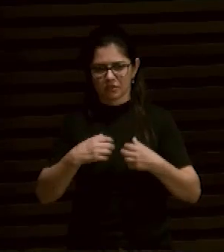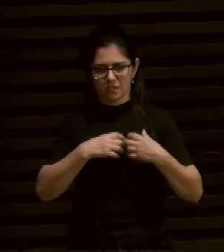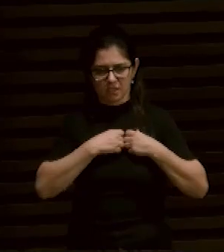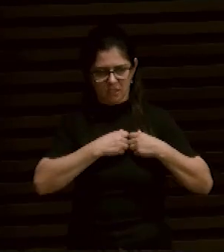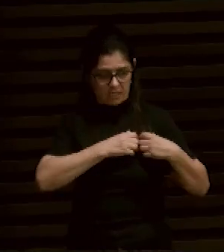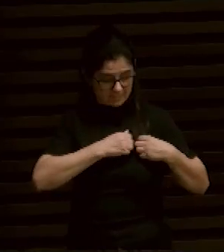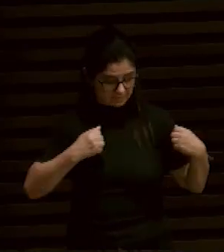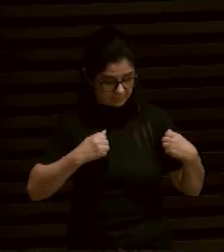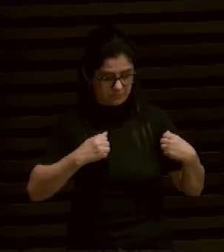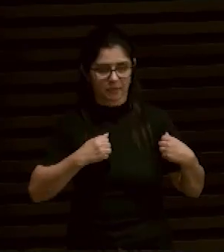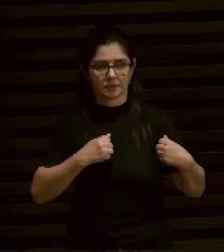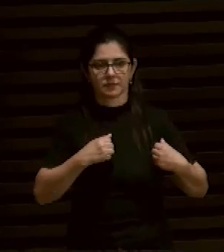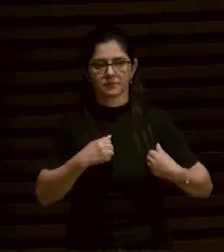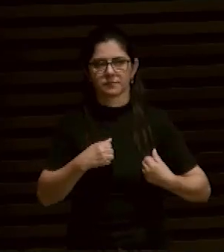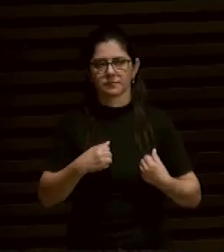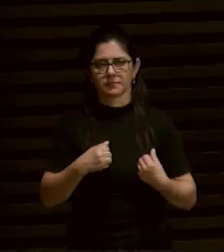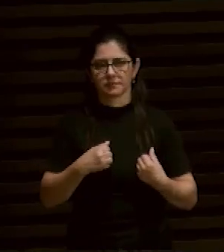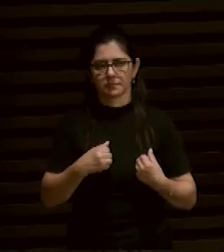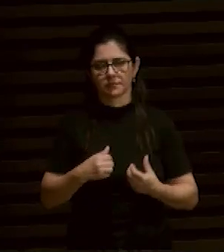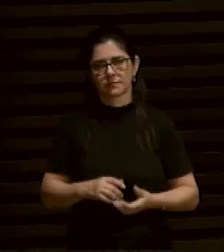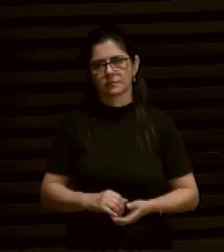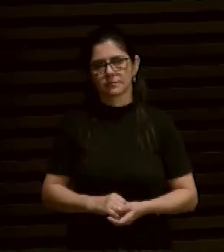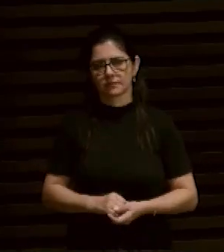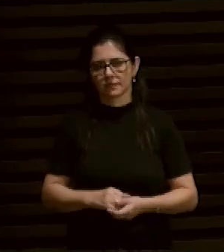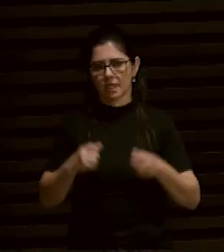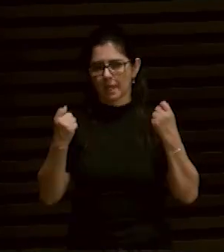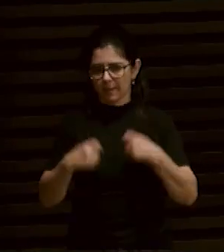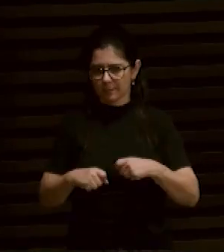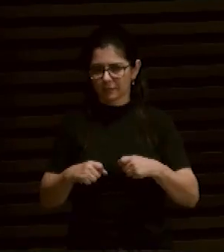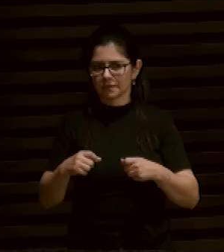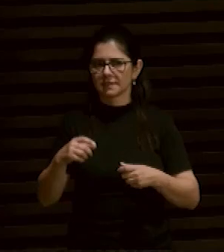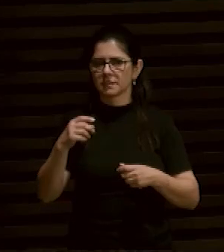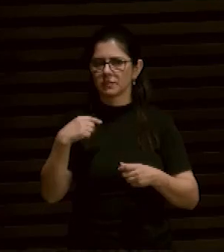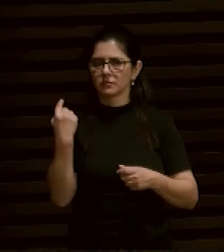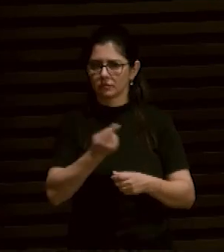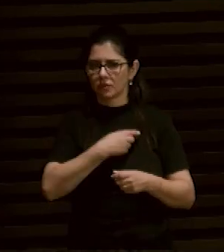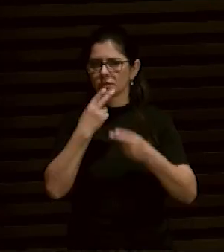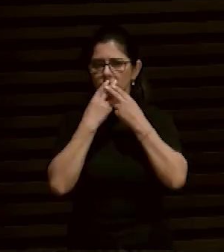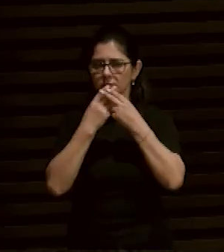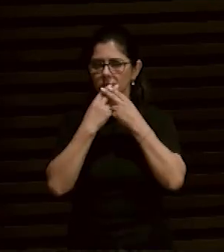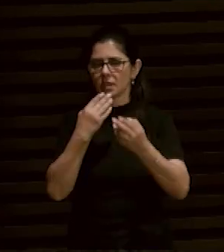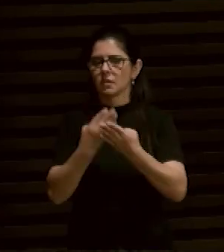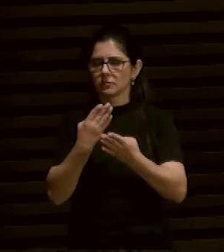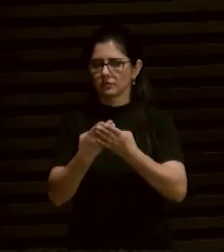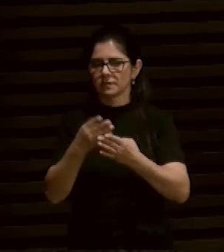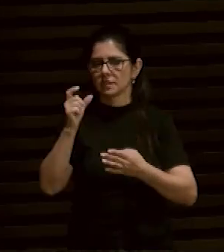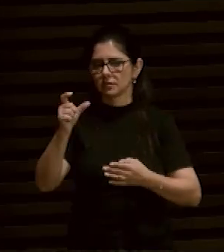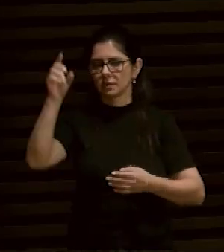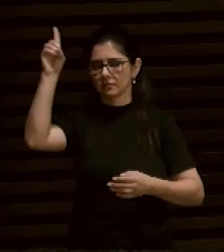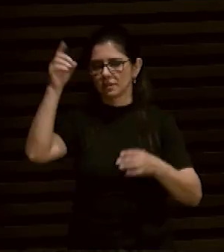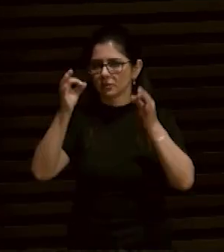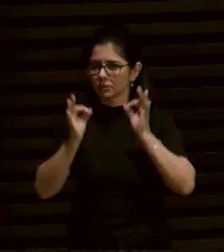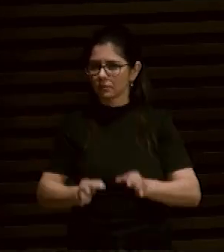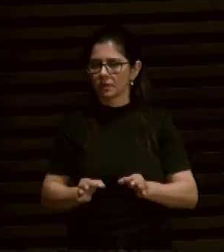nós jejuarmos. É possível nós termos a confissão de fé correta. É possível mostrarmos certa